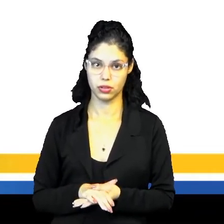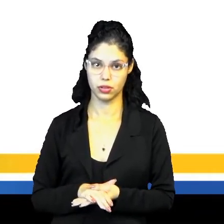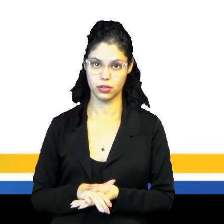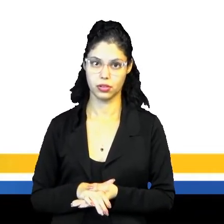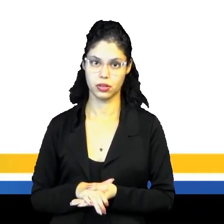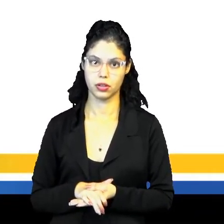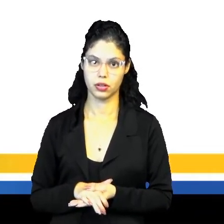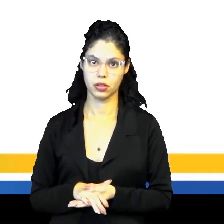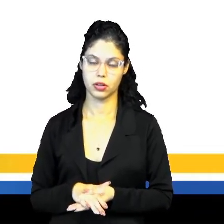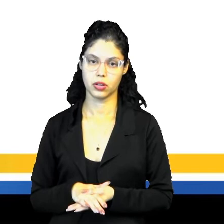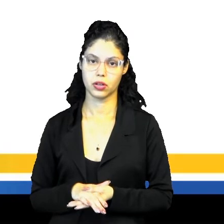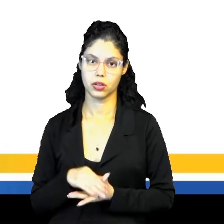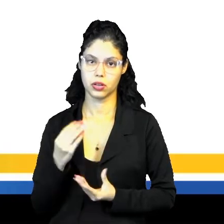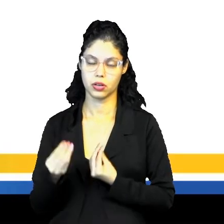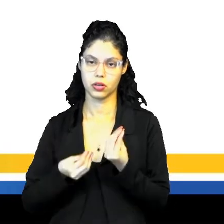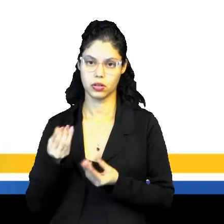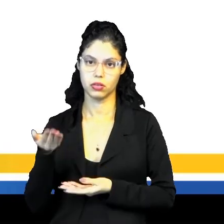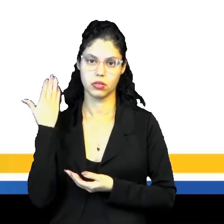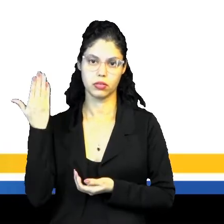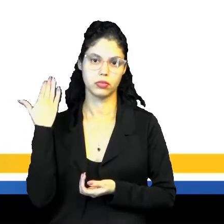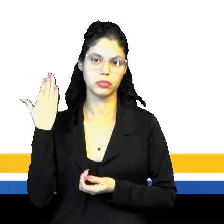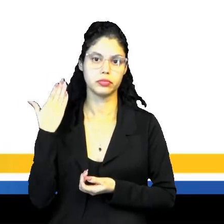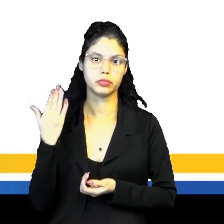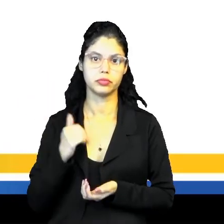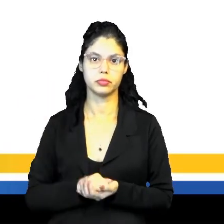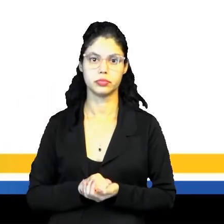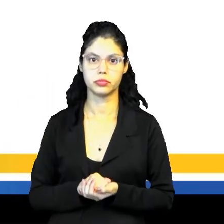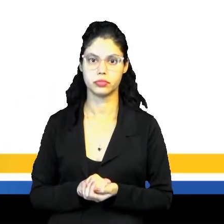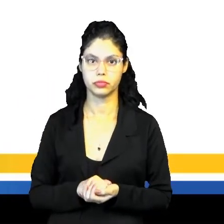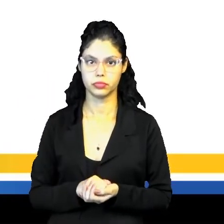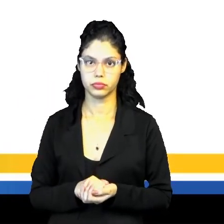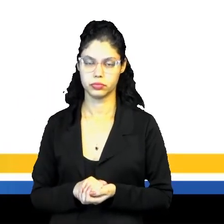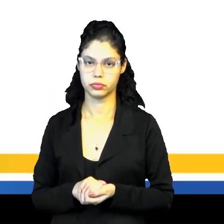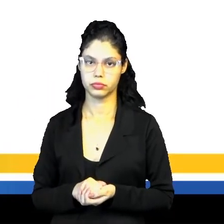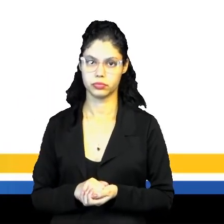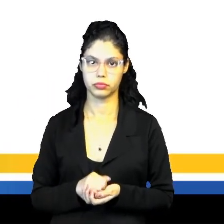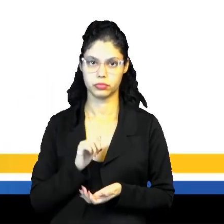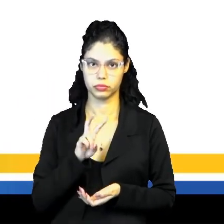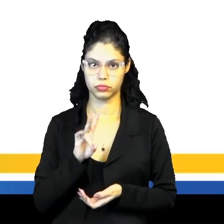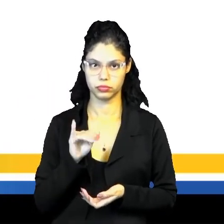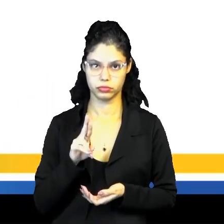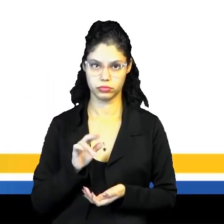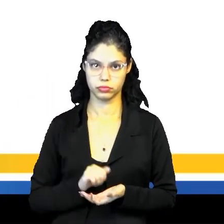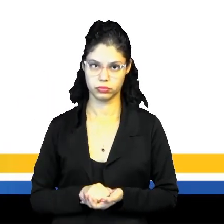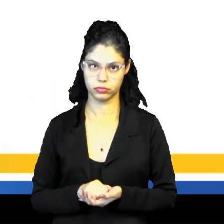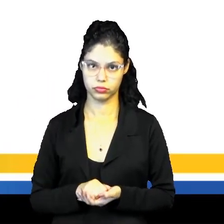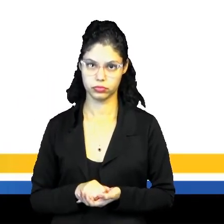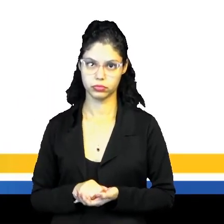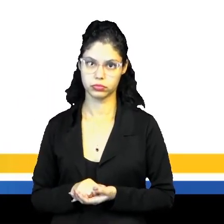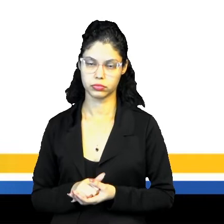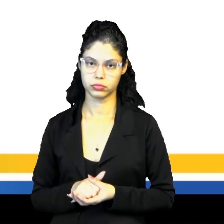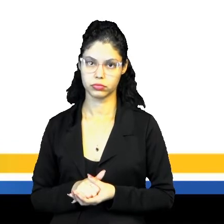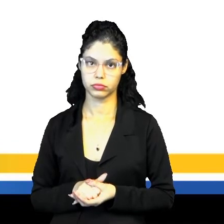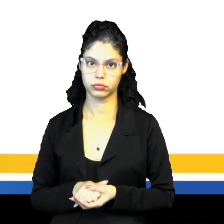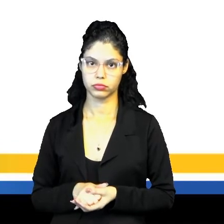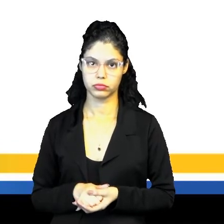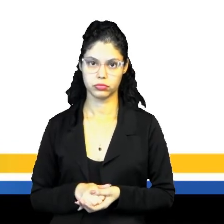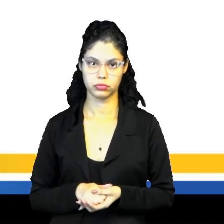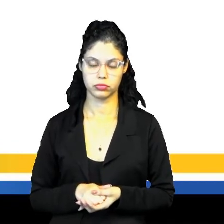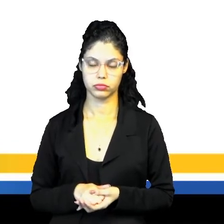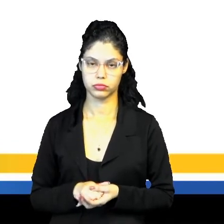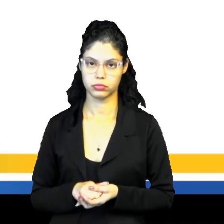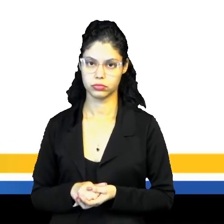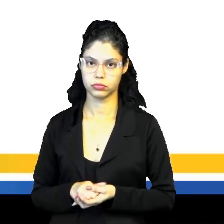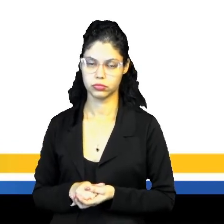verbo venir? Como é o passado aí, né, indefinido do verbo vir? Vino, viniste, vino, vinimos,